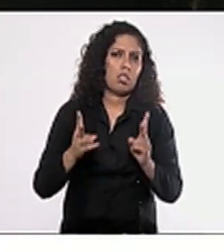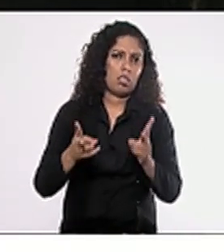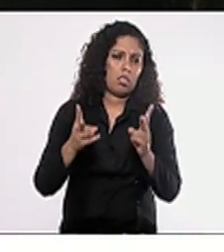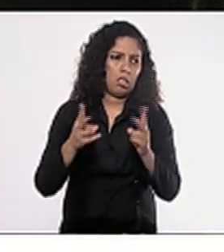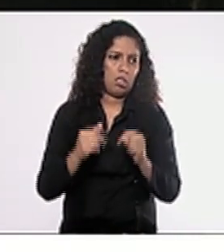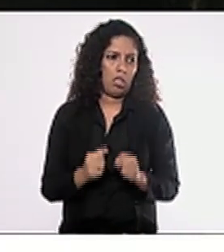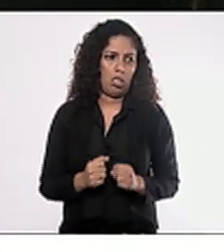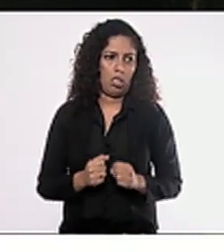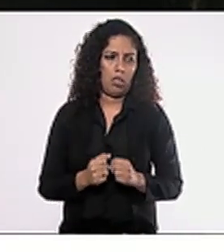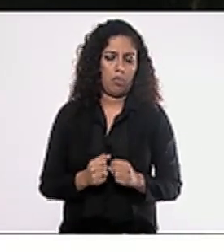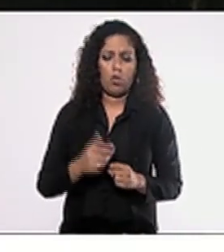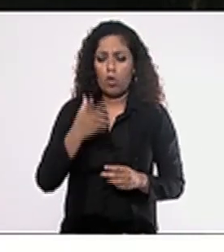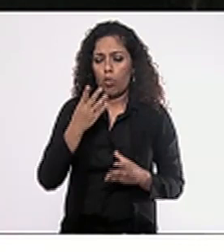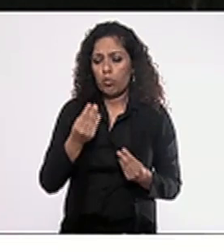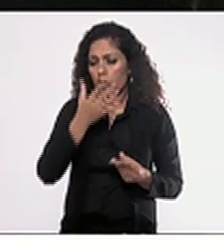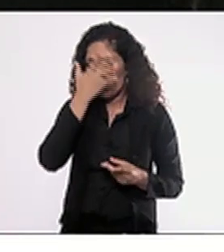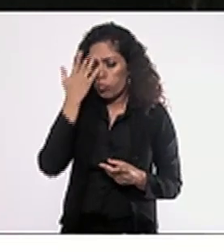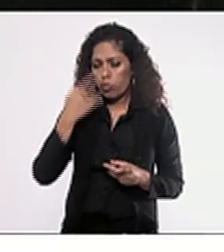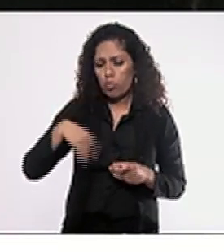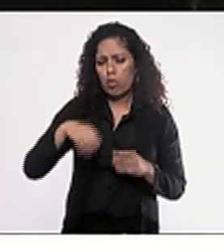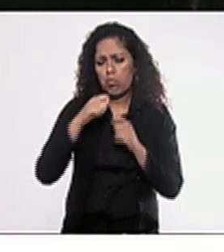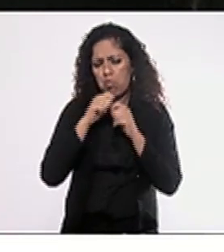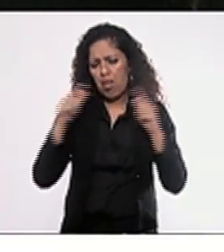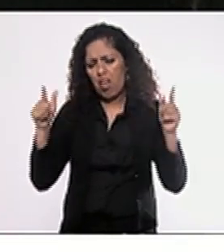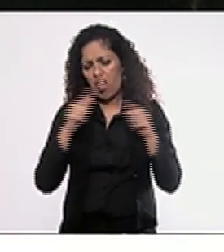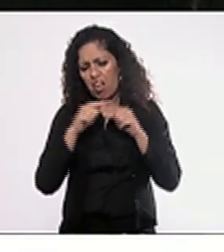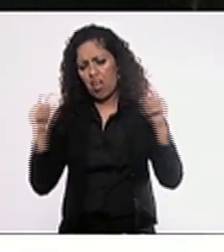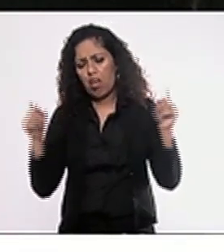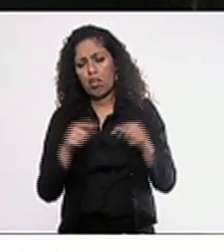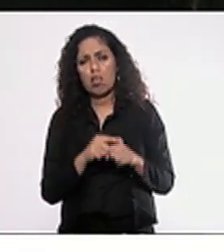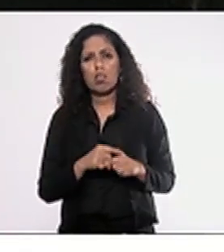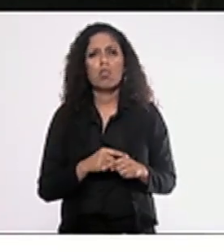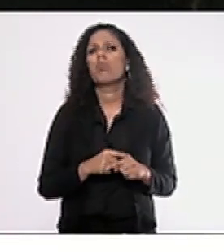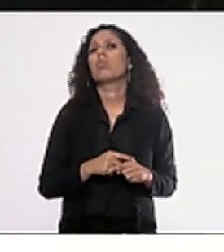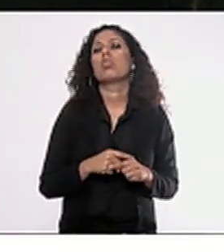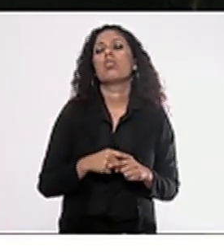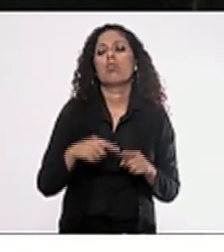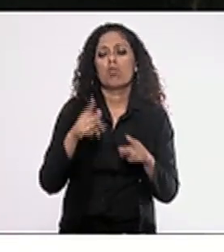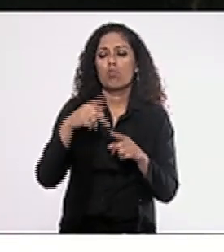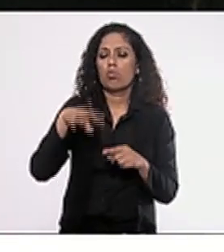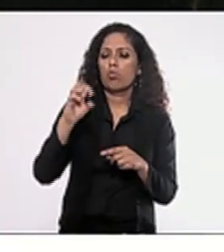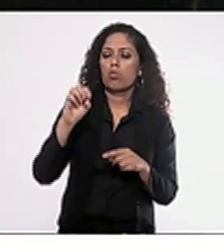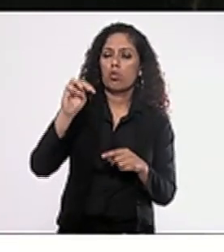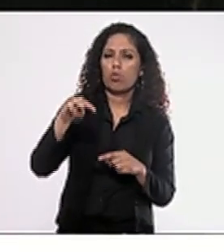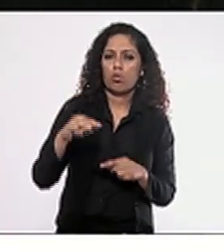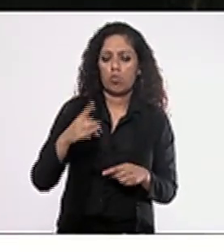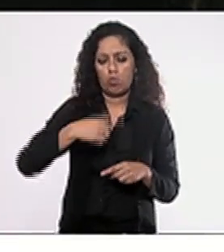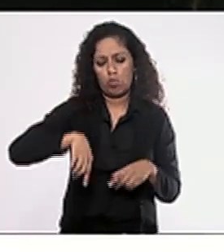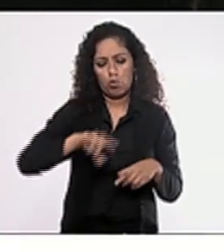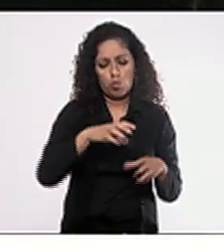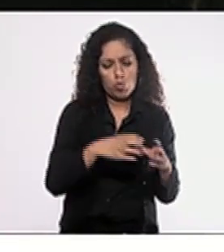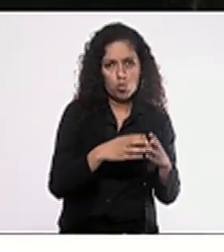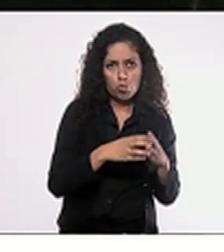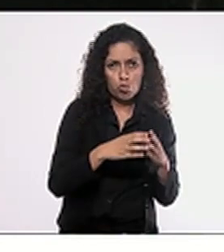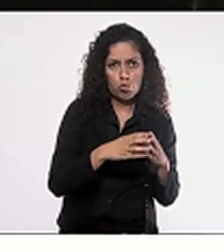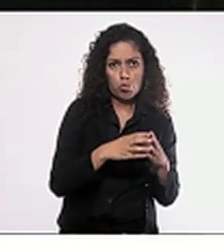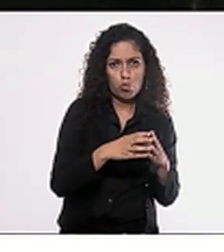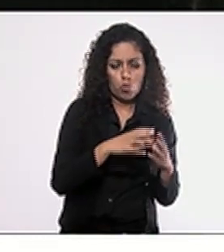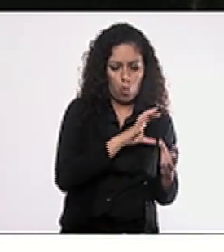mais objeto de reclamação nos órgãos de defesa do consumidor. Então, a nossa CPI se propõe